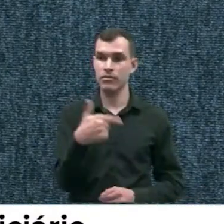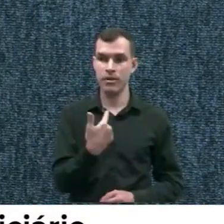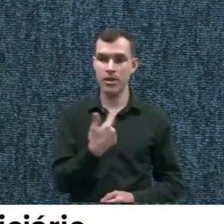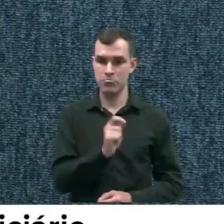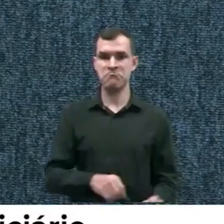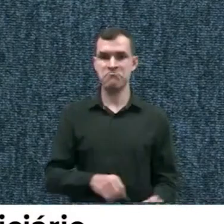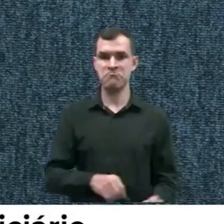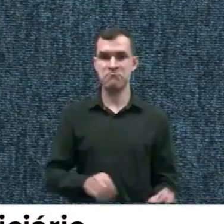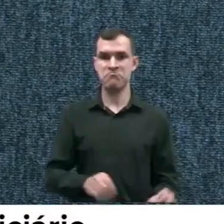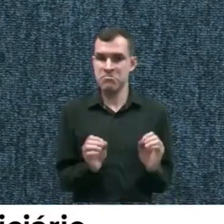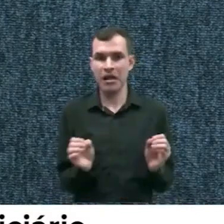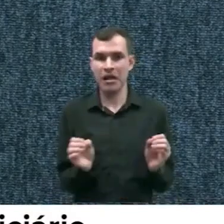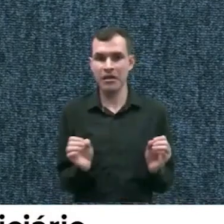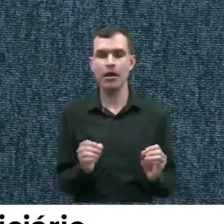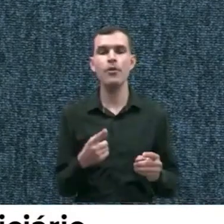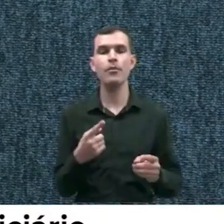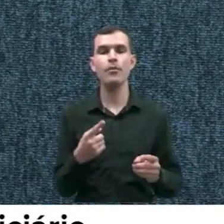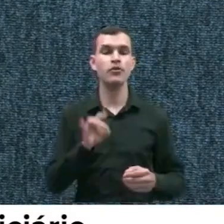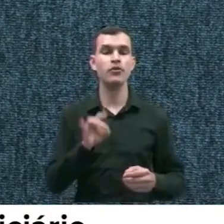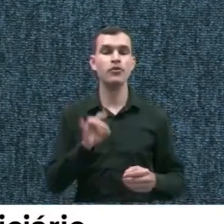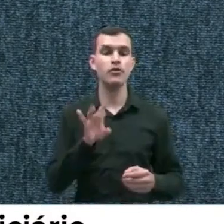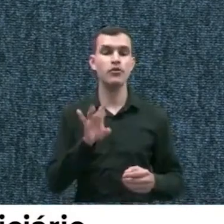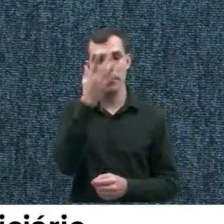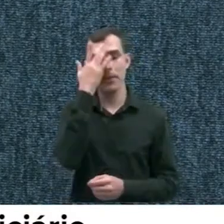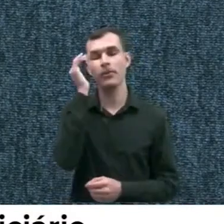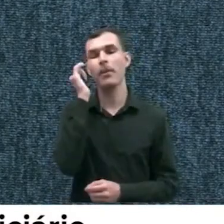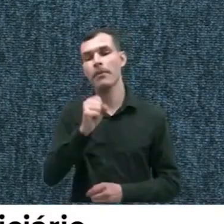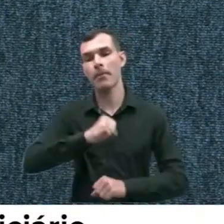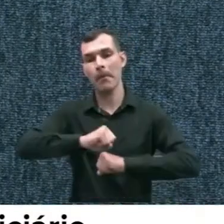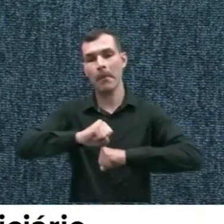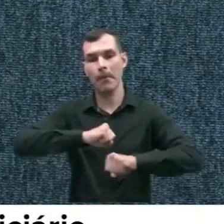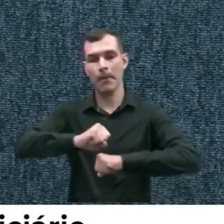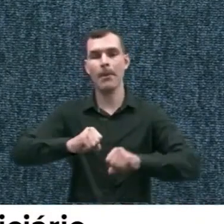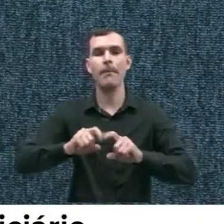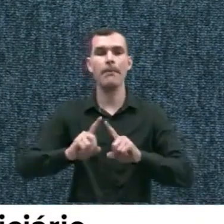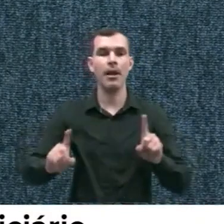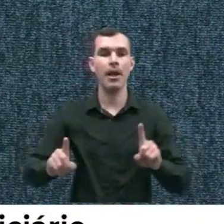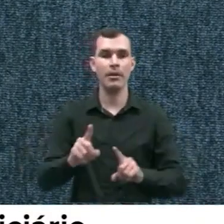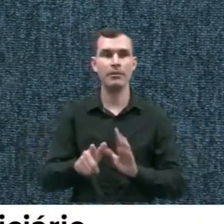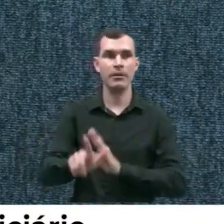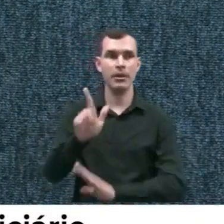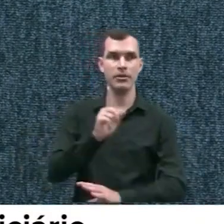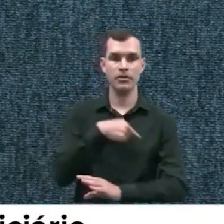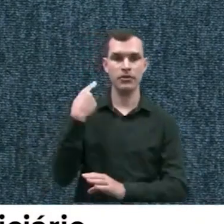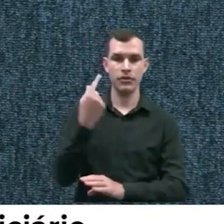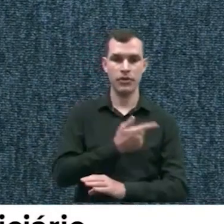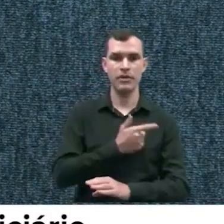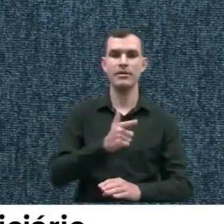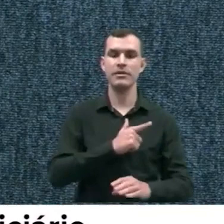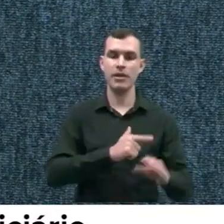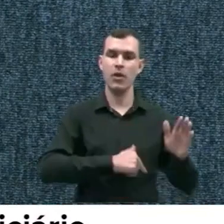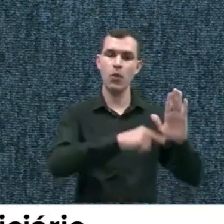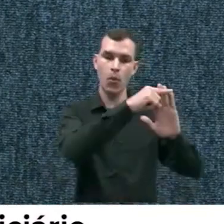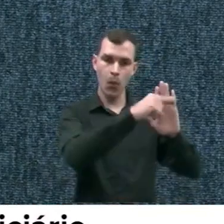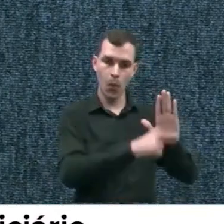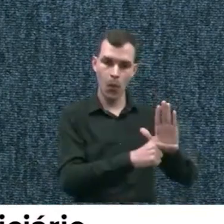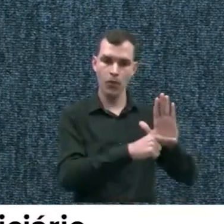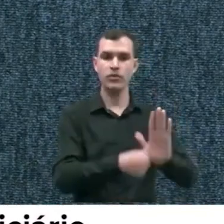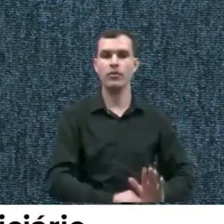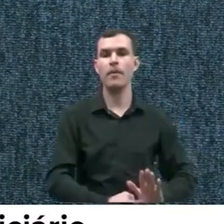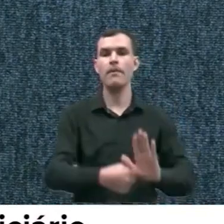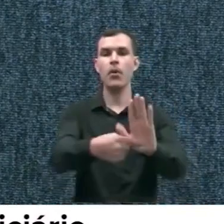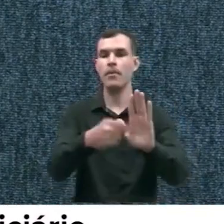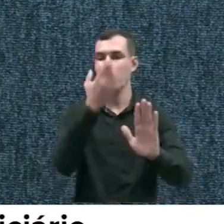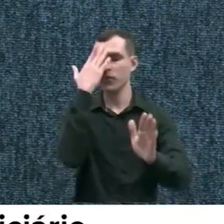abrimos o código fonte um ano antes para todo mundo examinar todos os partidos ministério público Polícia Federal observadores